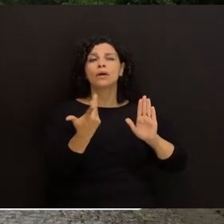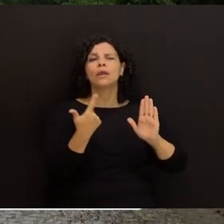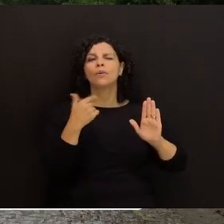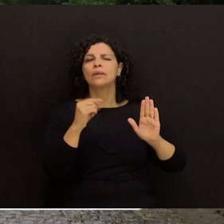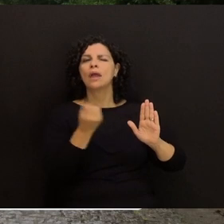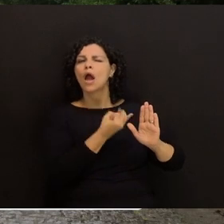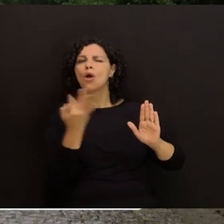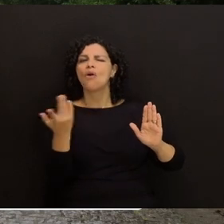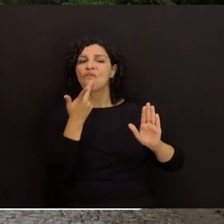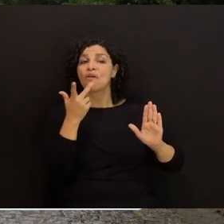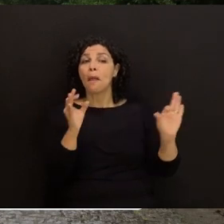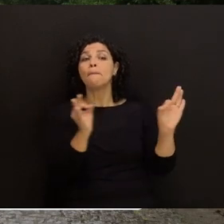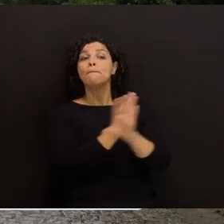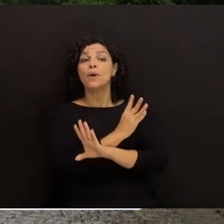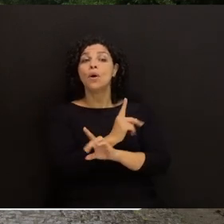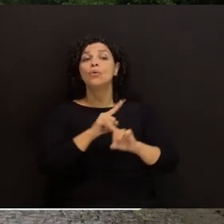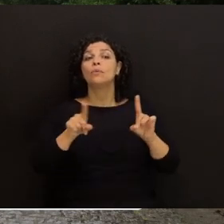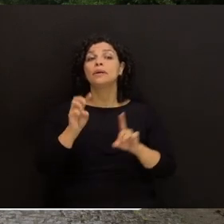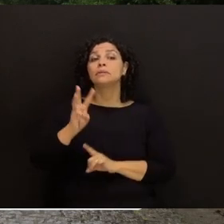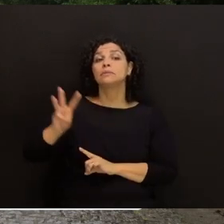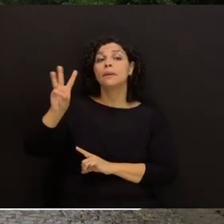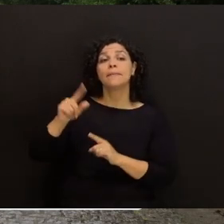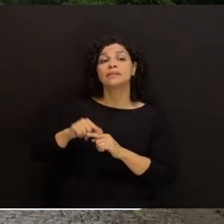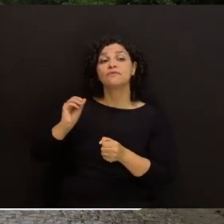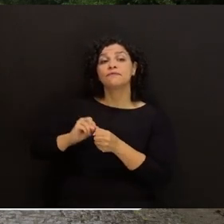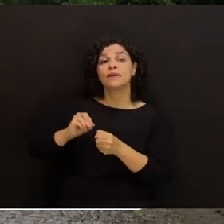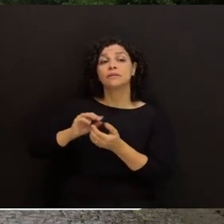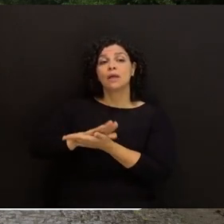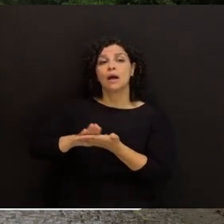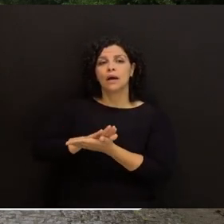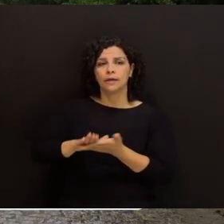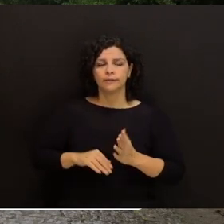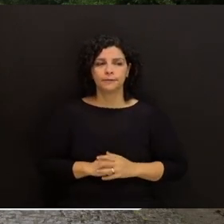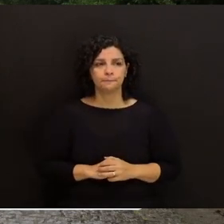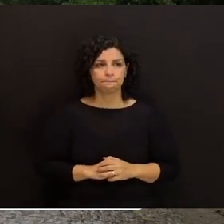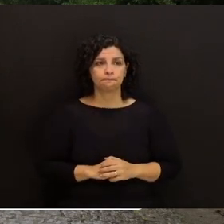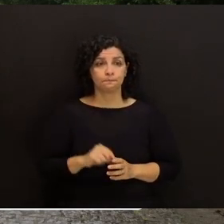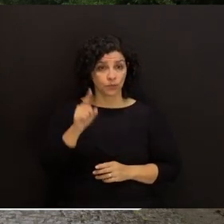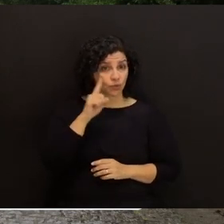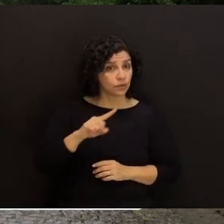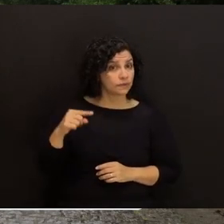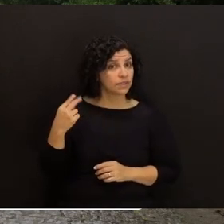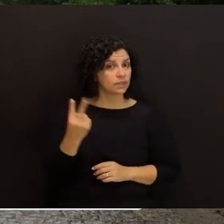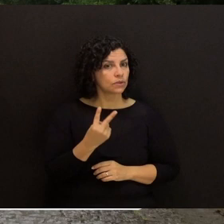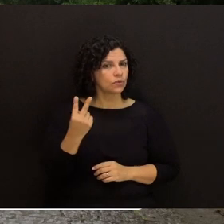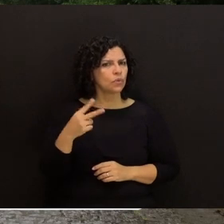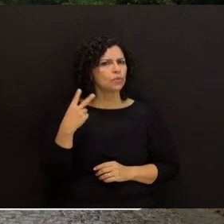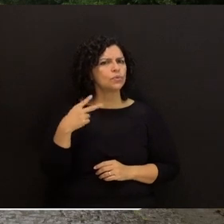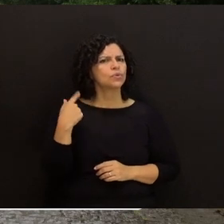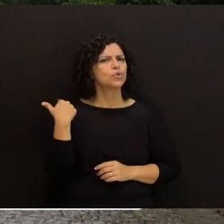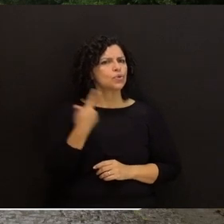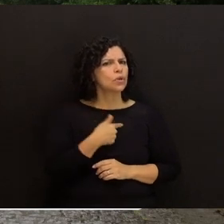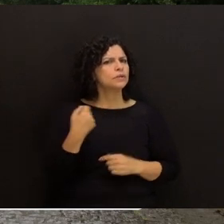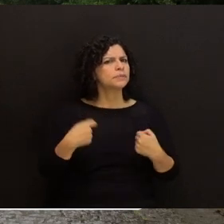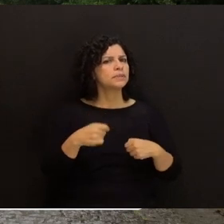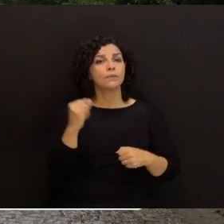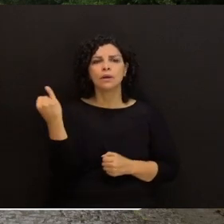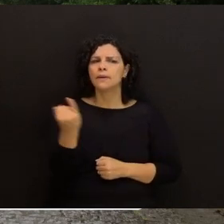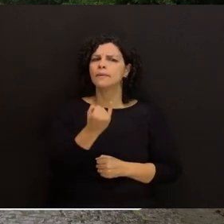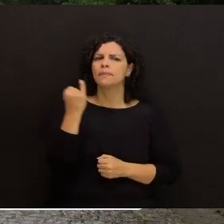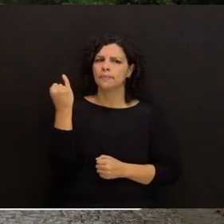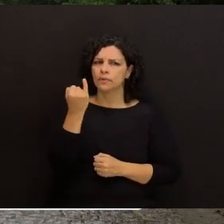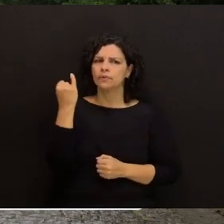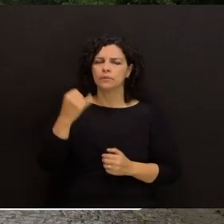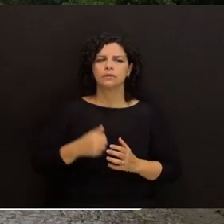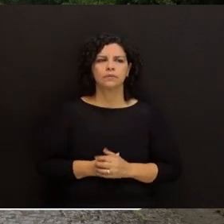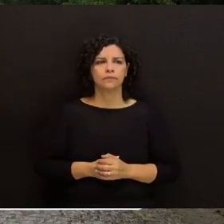dado como concluído lá no Portal da Transparência senhores isso é um fato muito importante